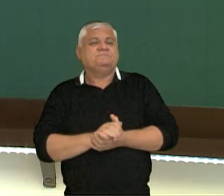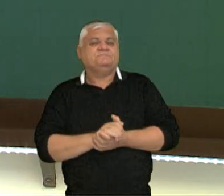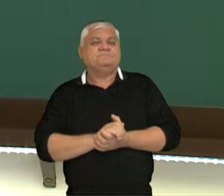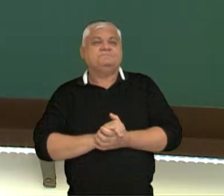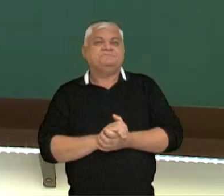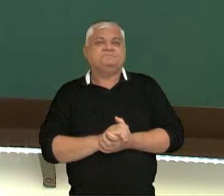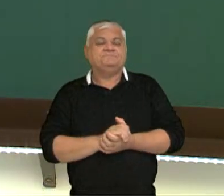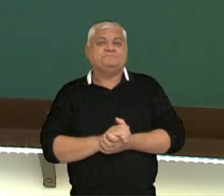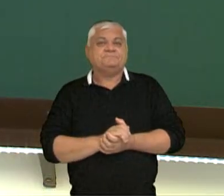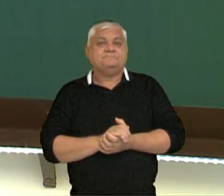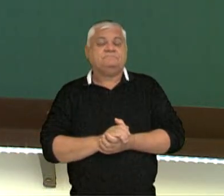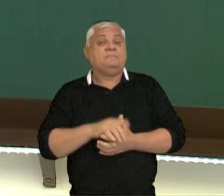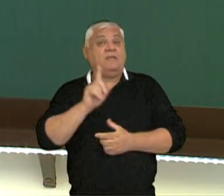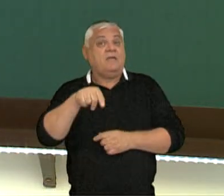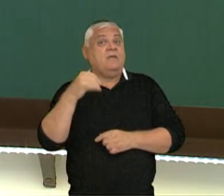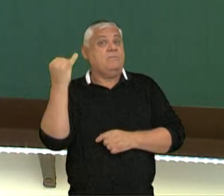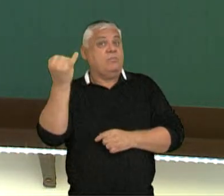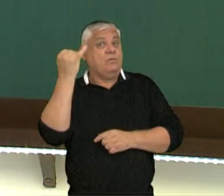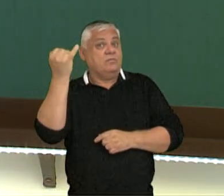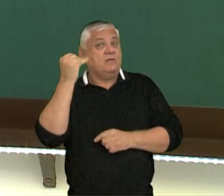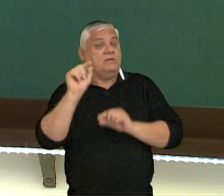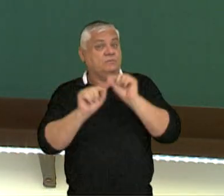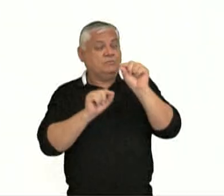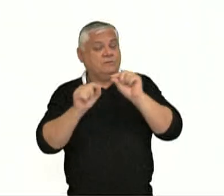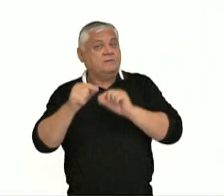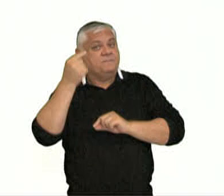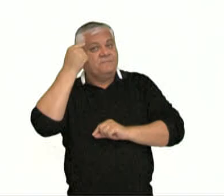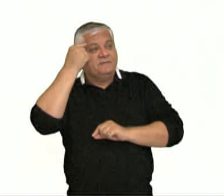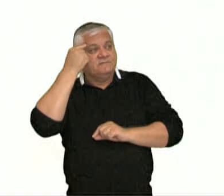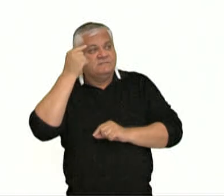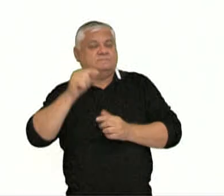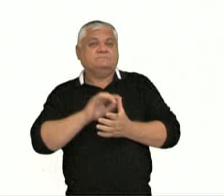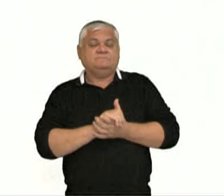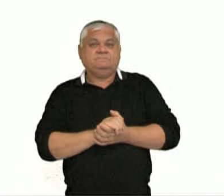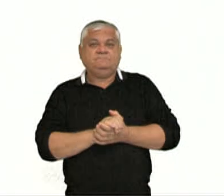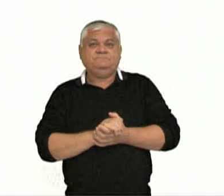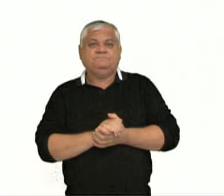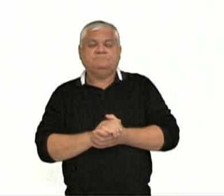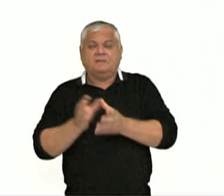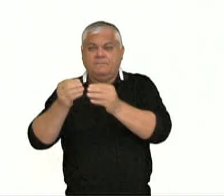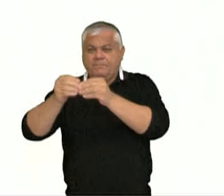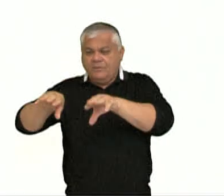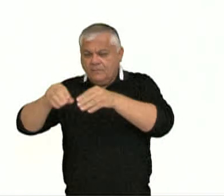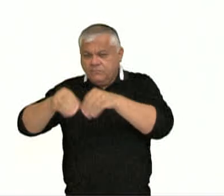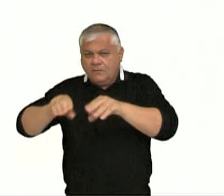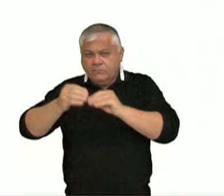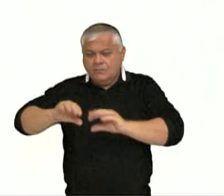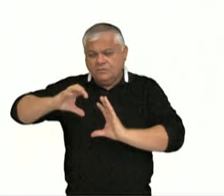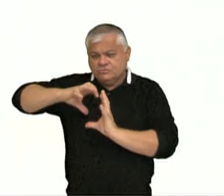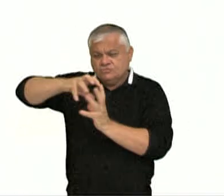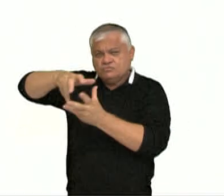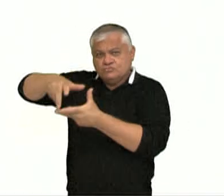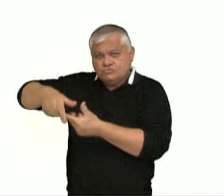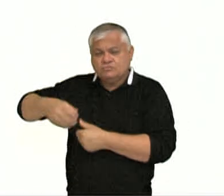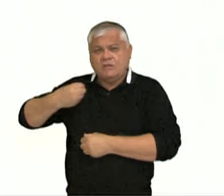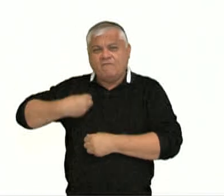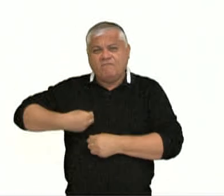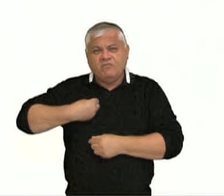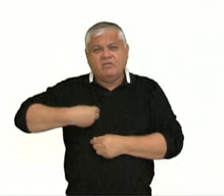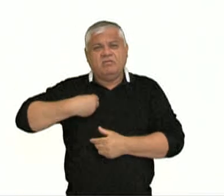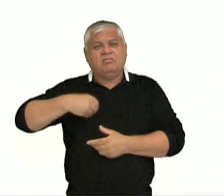certo? E para isso é importante a gente pensar que prejuízos para os ecossistemas marinhos,